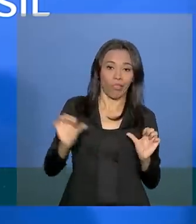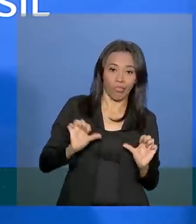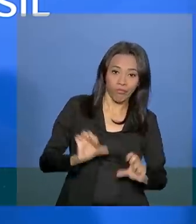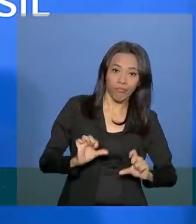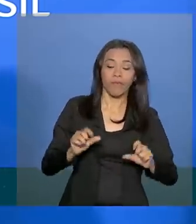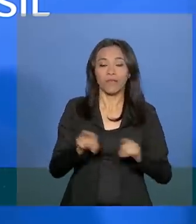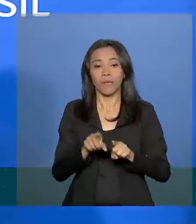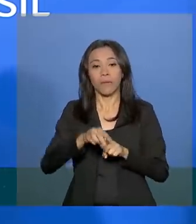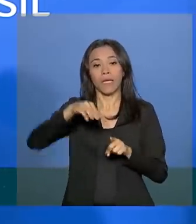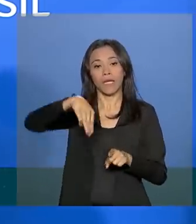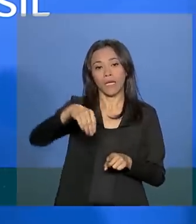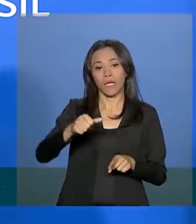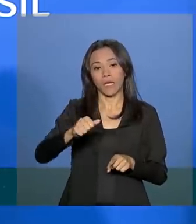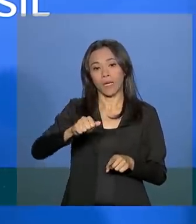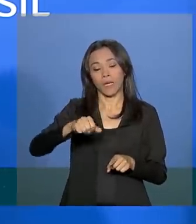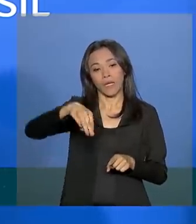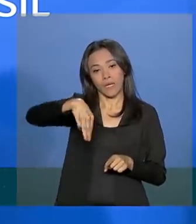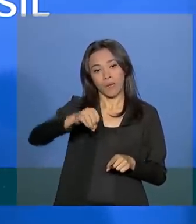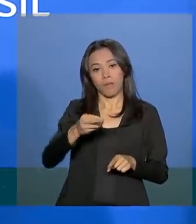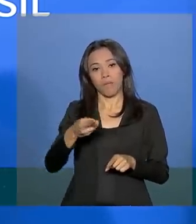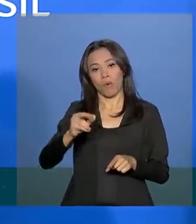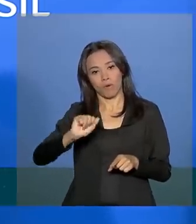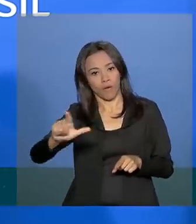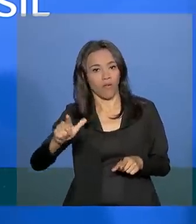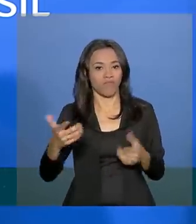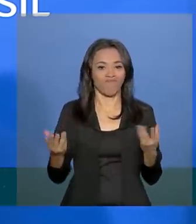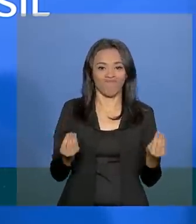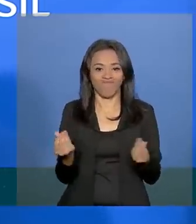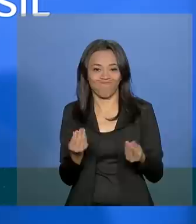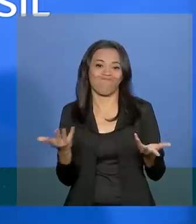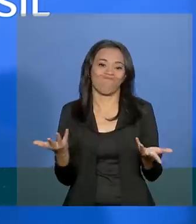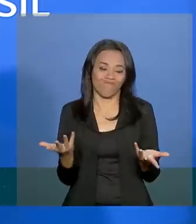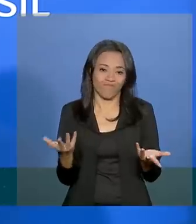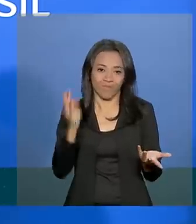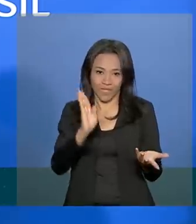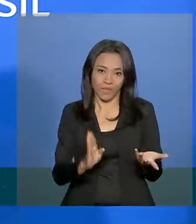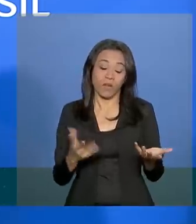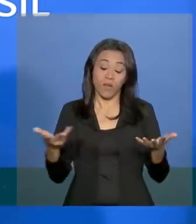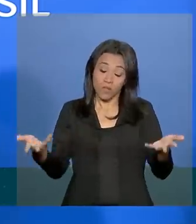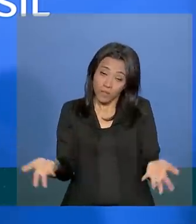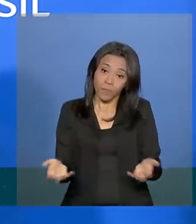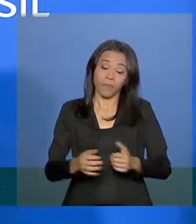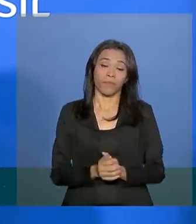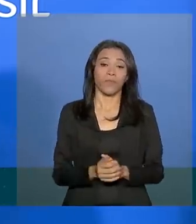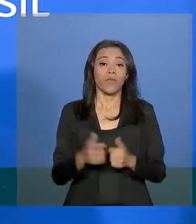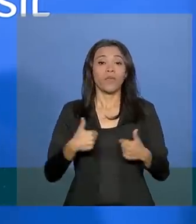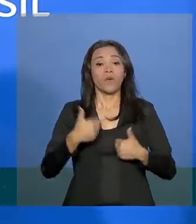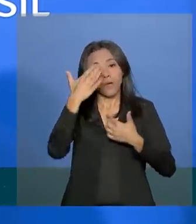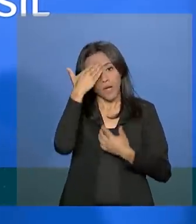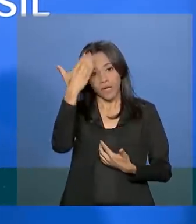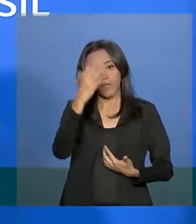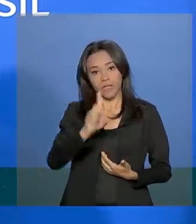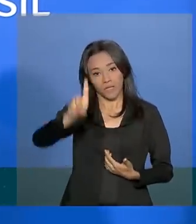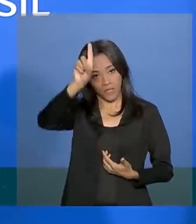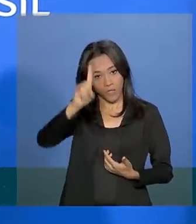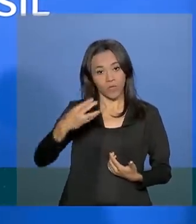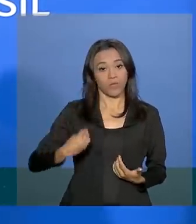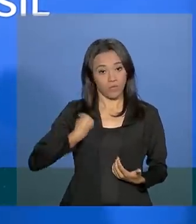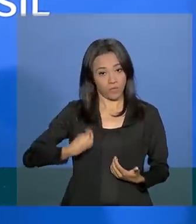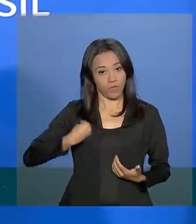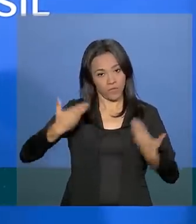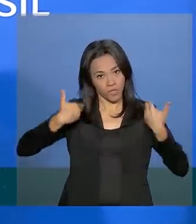para isso respeitando a todos assim sendo a senhora eu só tenho a agradecer a deus por estar vivo